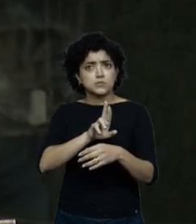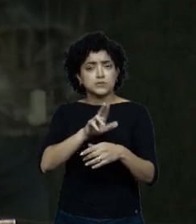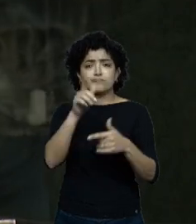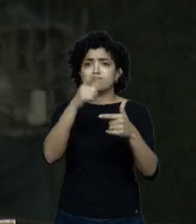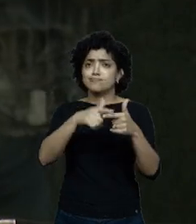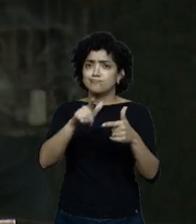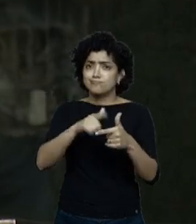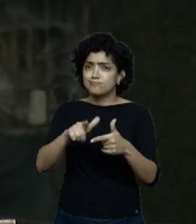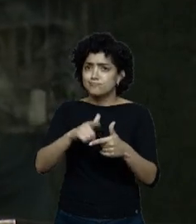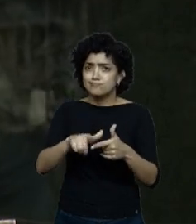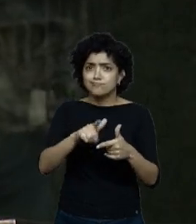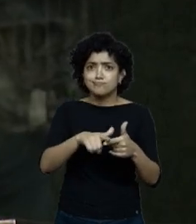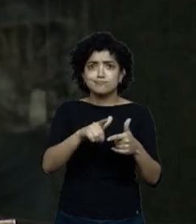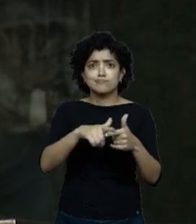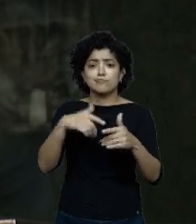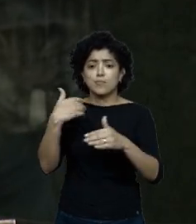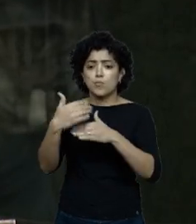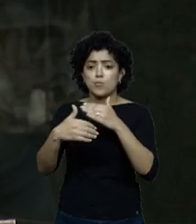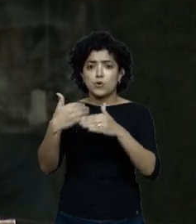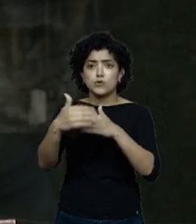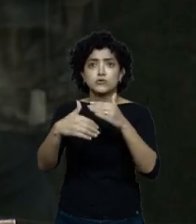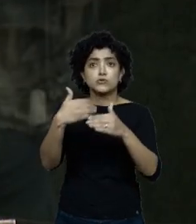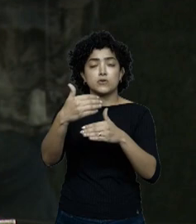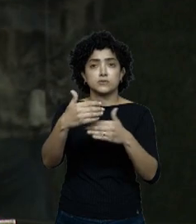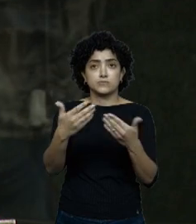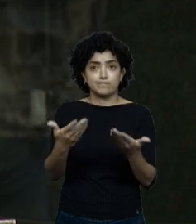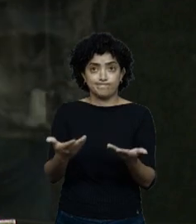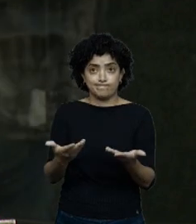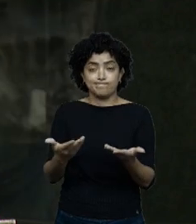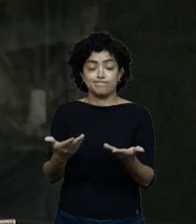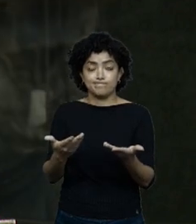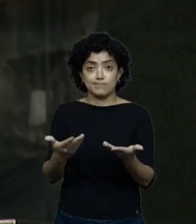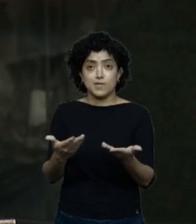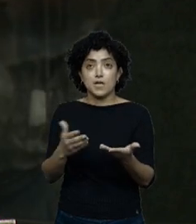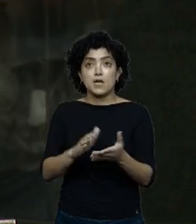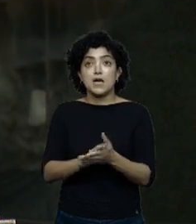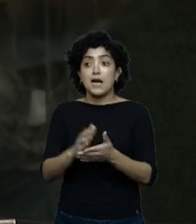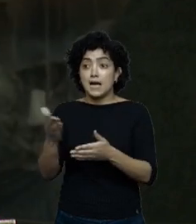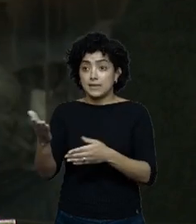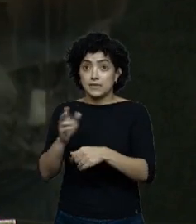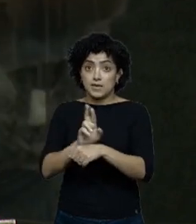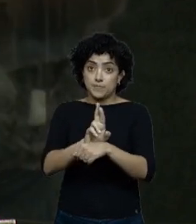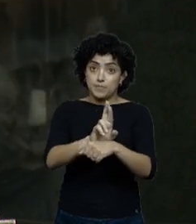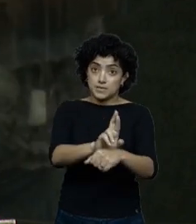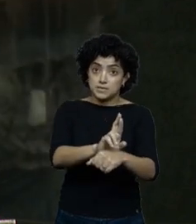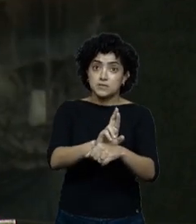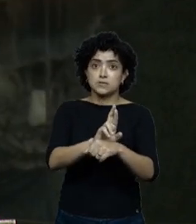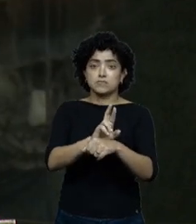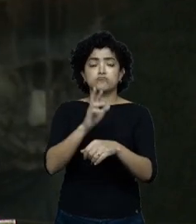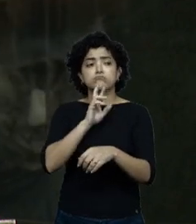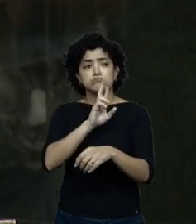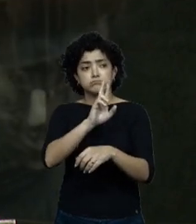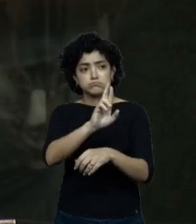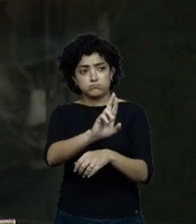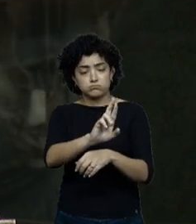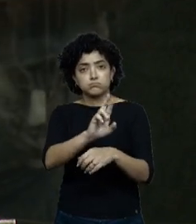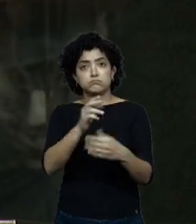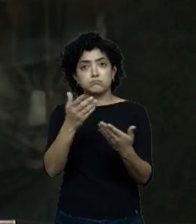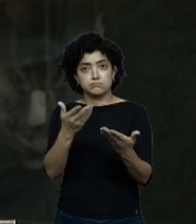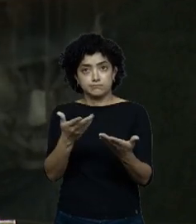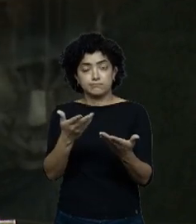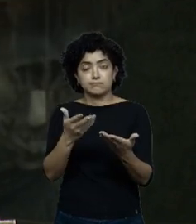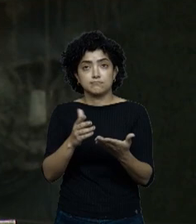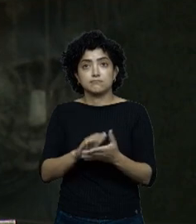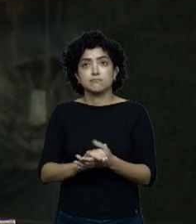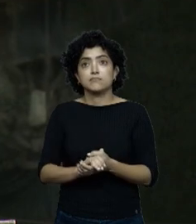sobre o processo seletivo que aconteceu aqui o representante trouxe várias respostas né